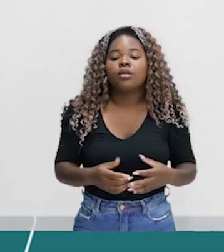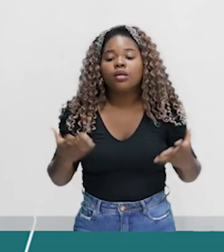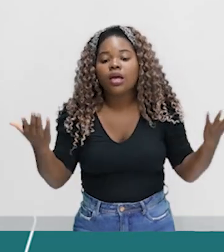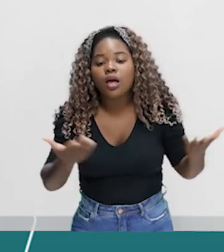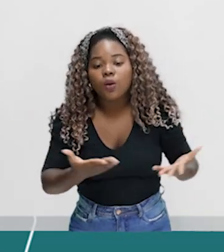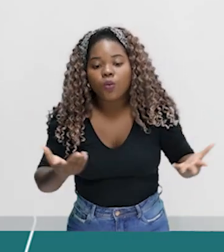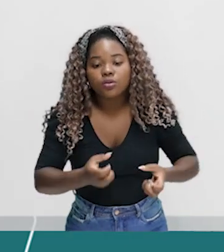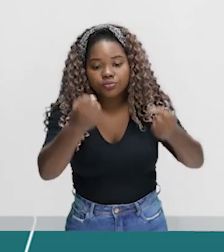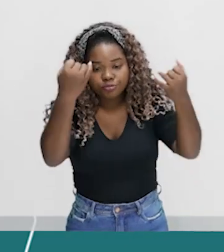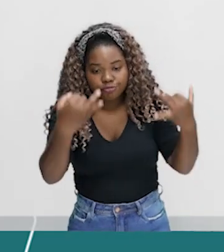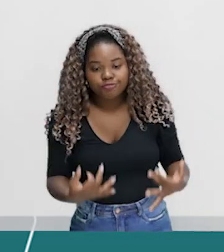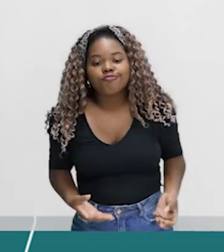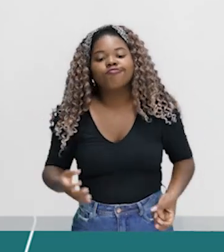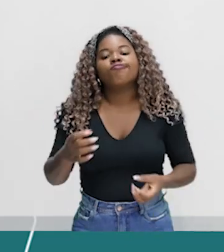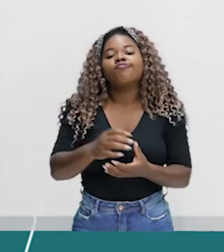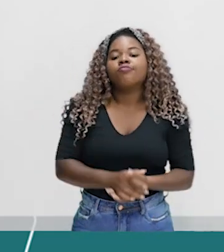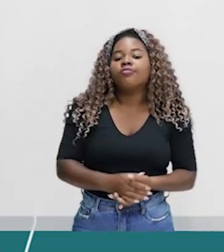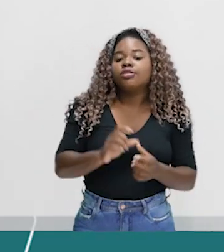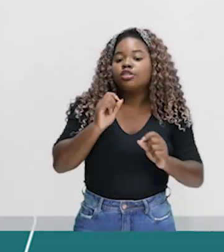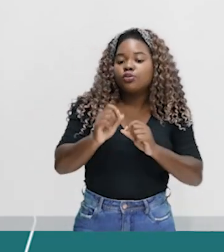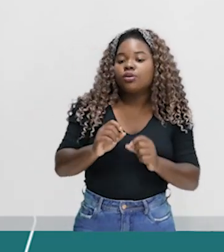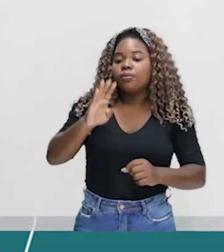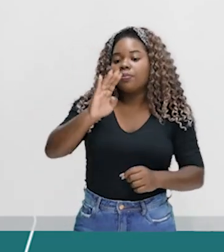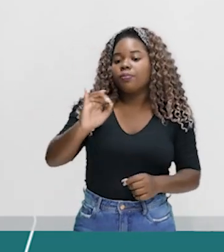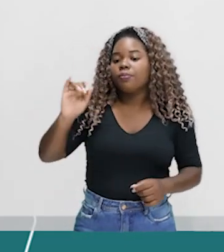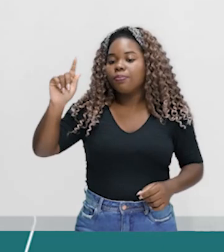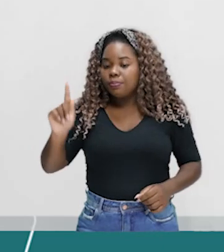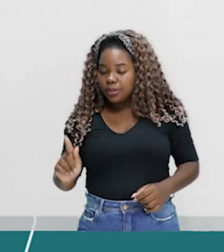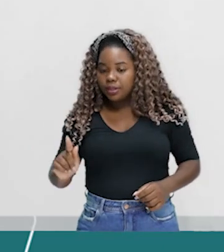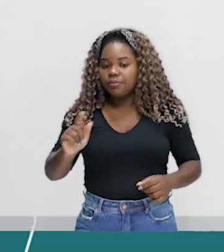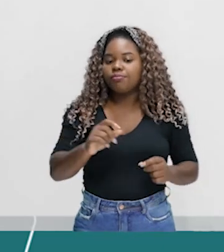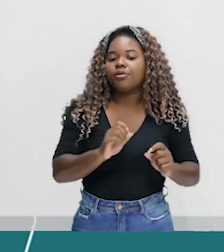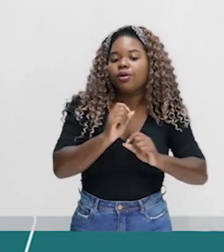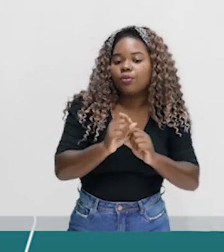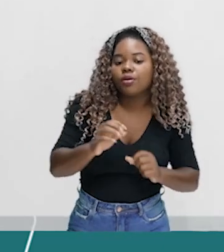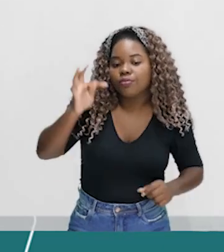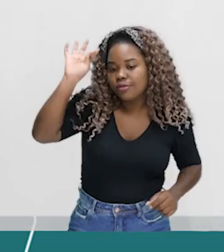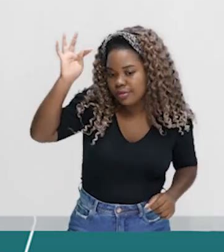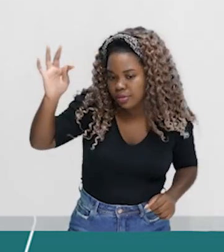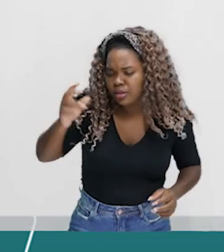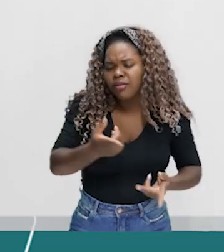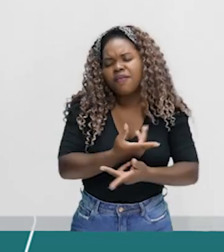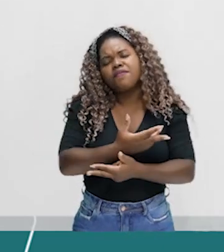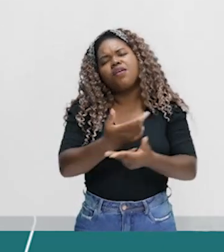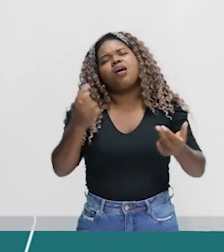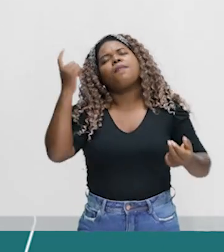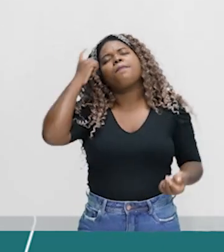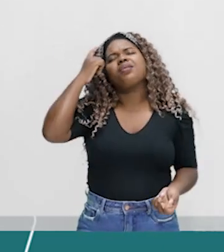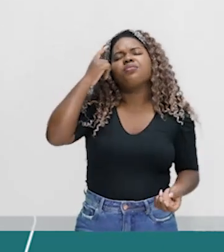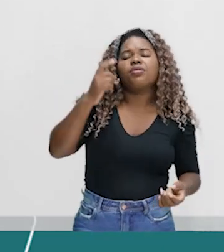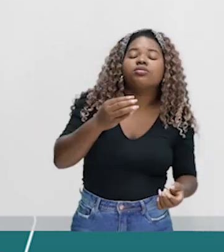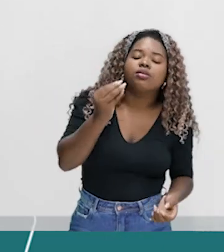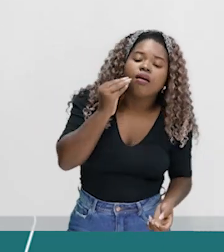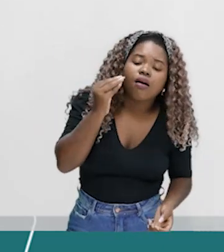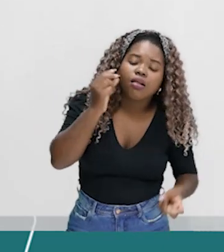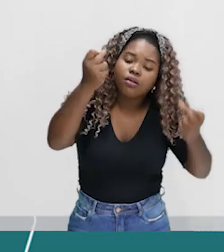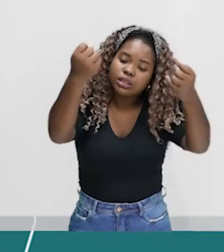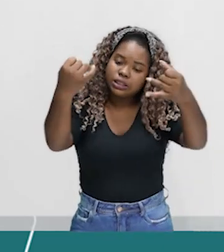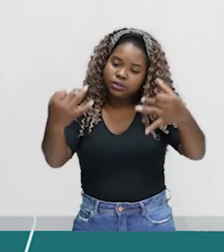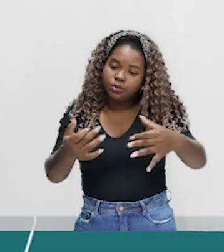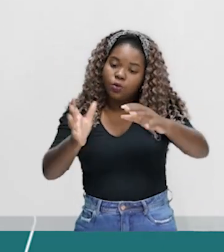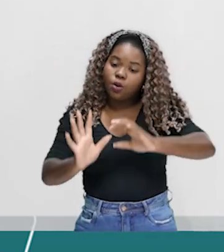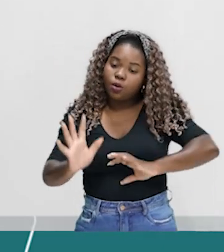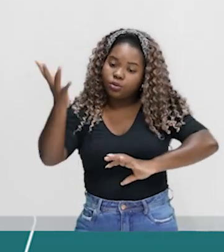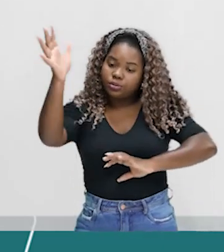teoria, tá? Uma teoria ela é baseada em várias hipóteses que tentam explicar um evento geral.